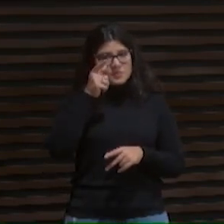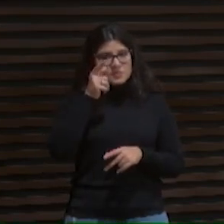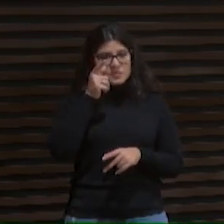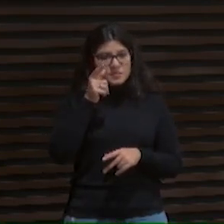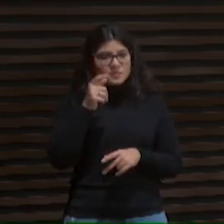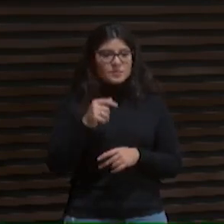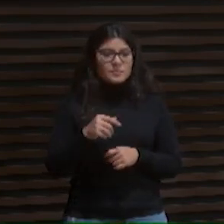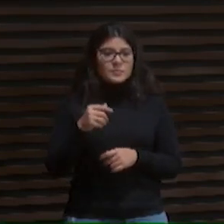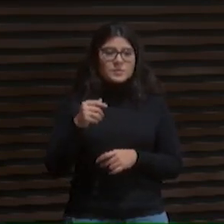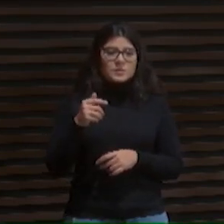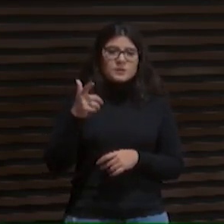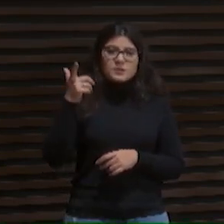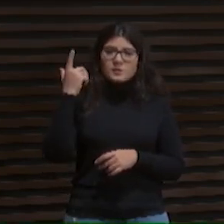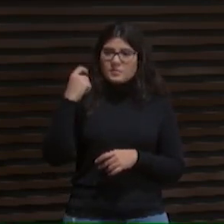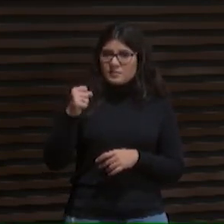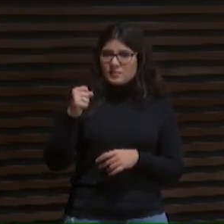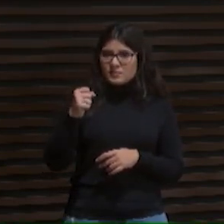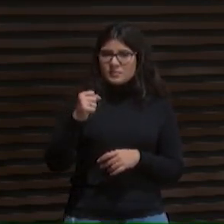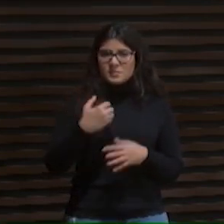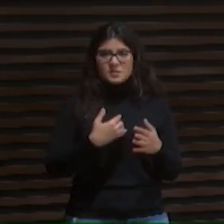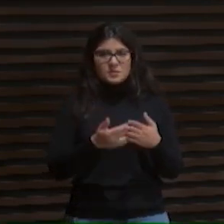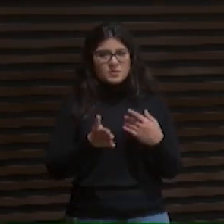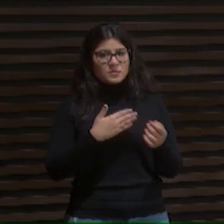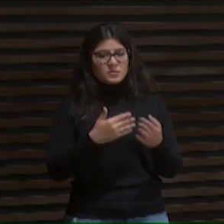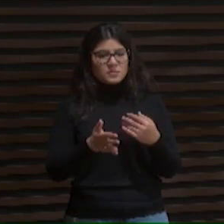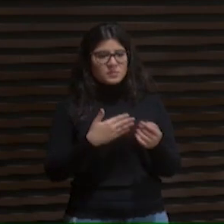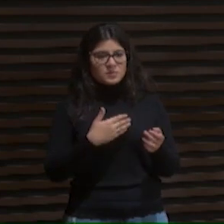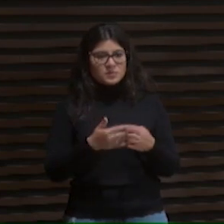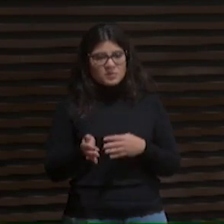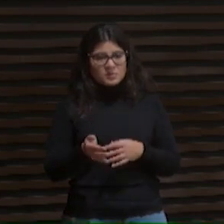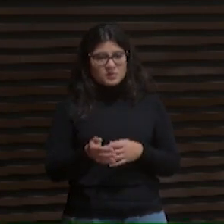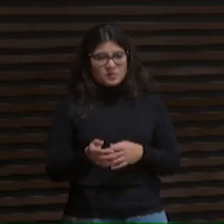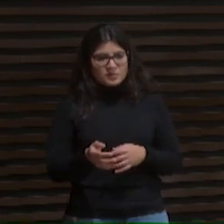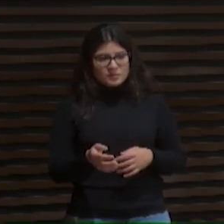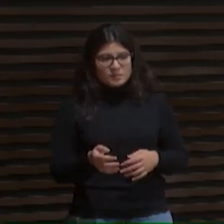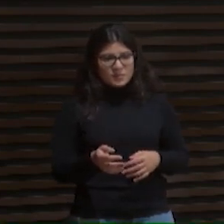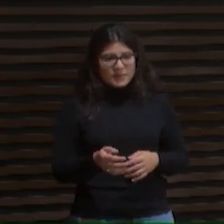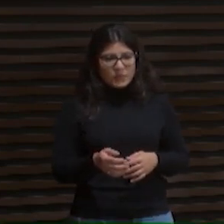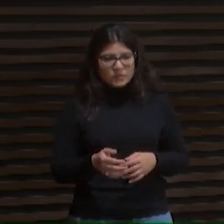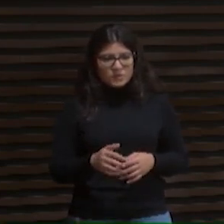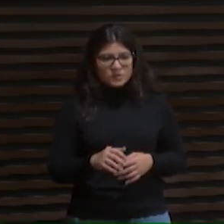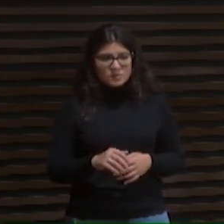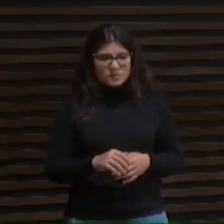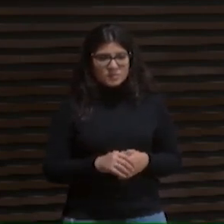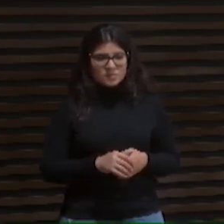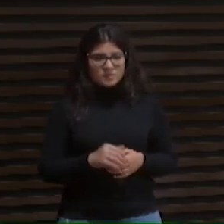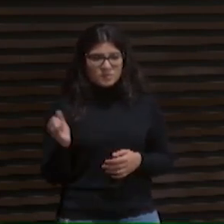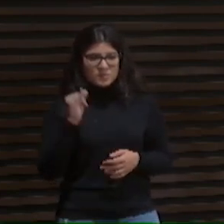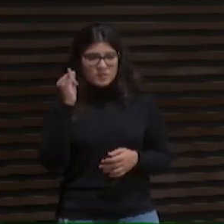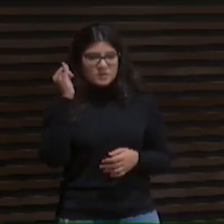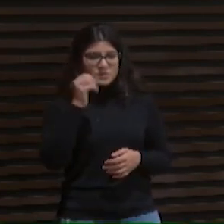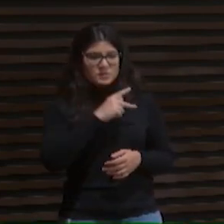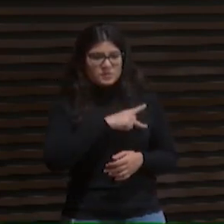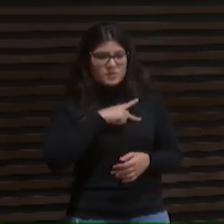vencida qualquer apologia a Paulo. O que nos importa olhar em Paulo é porque ele é imitador de